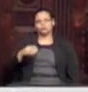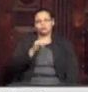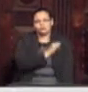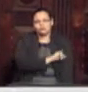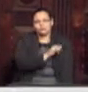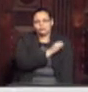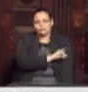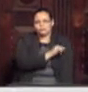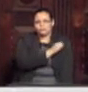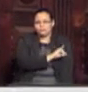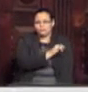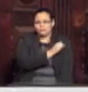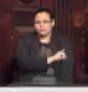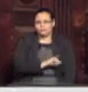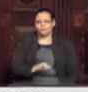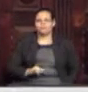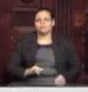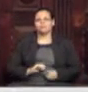de Janeiro.